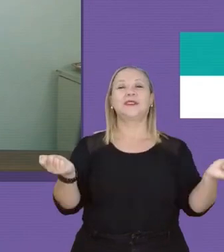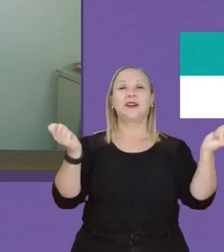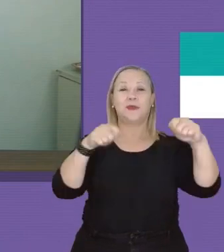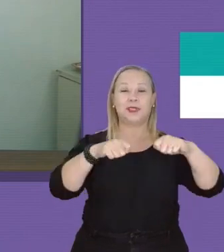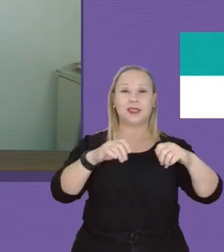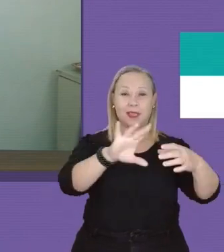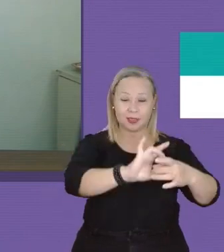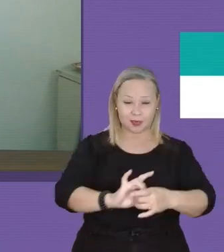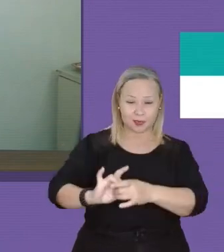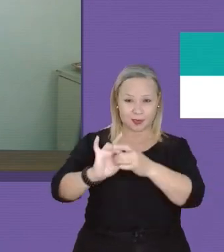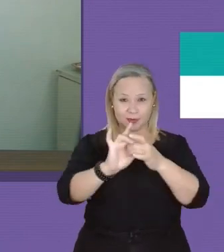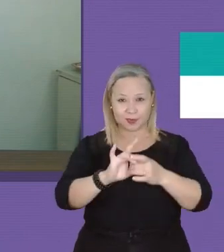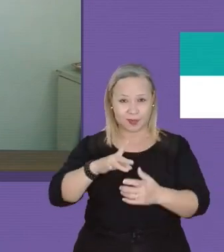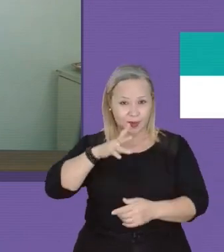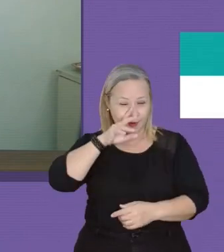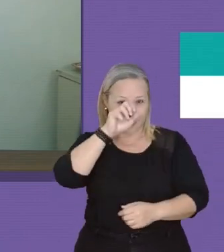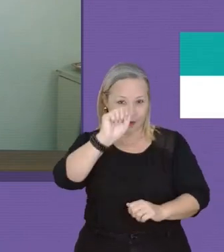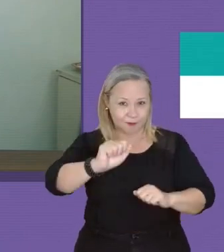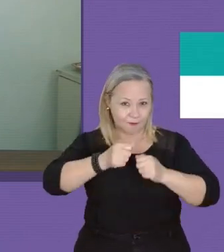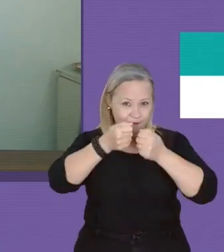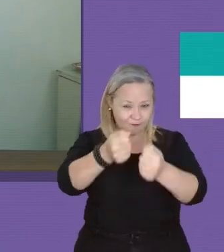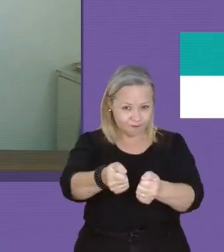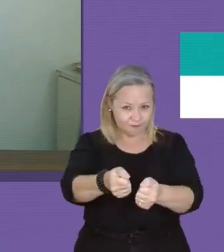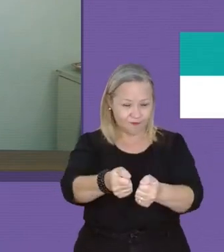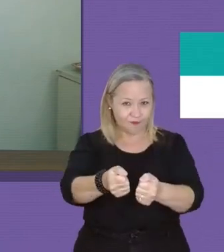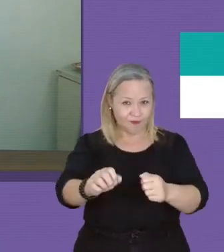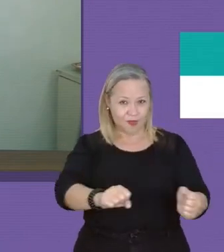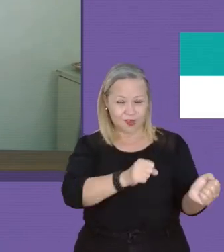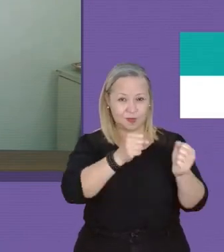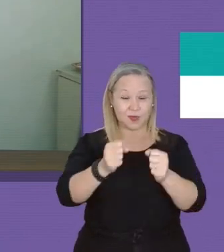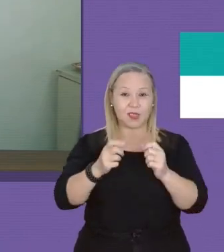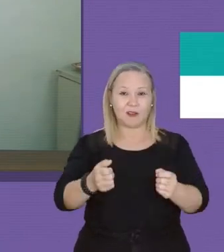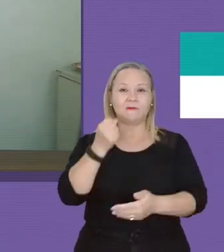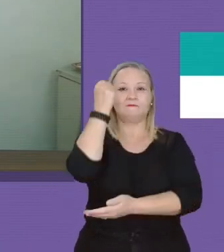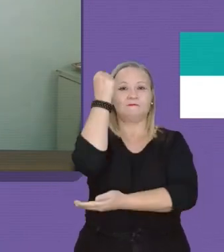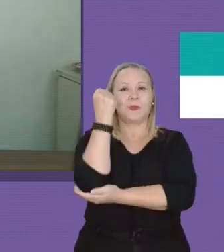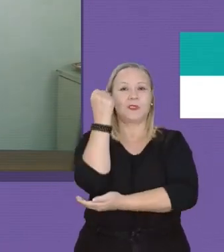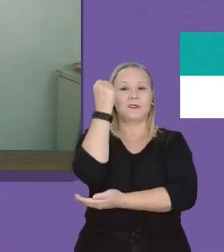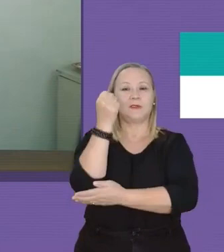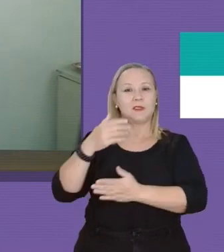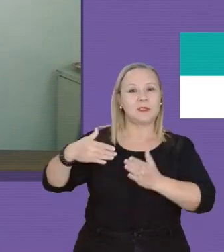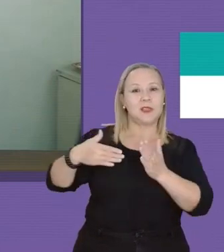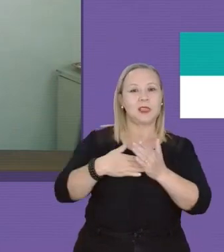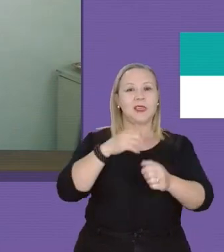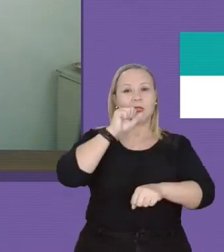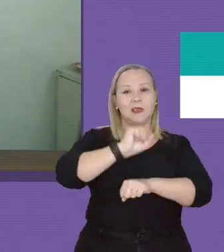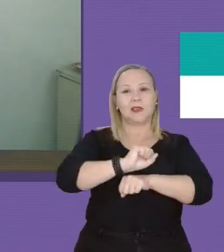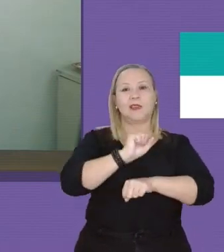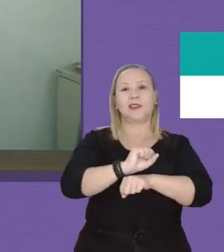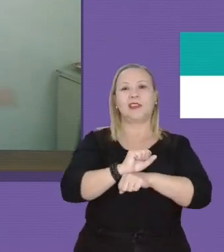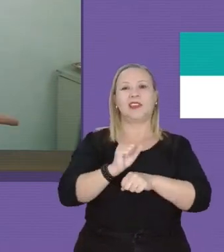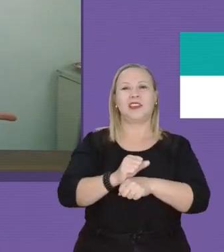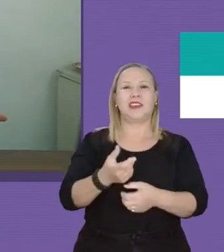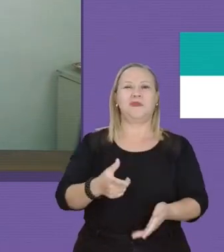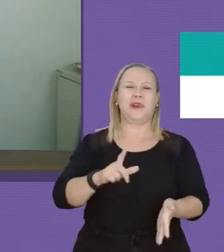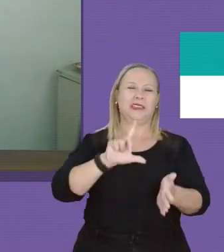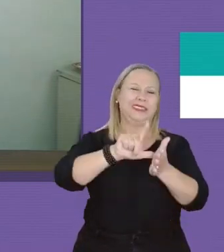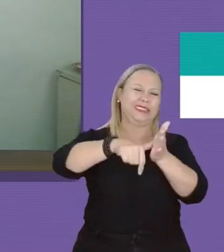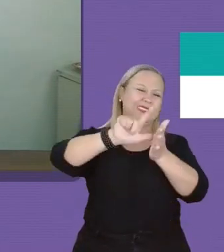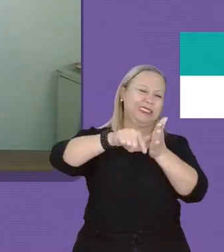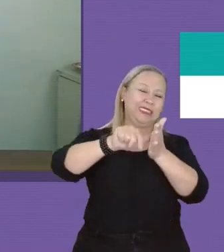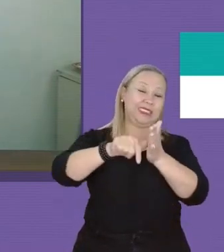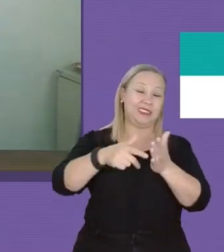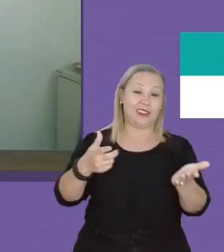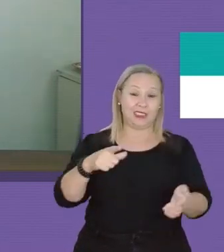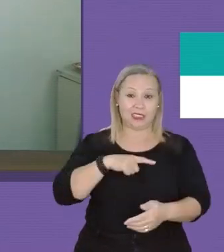unir forças sociais poderosas para resistir e barrar o retrocesso civilizatório de um lado